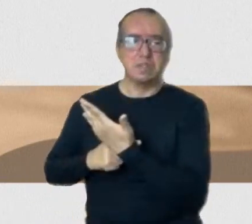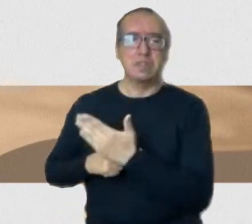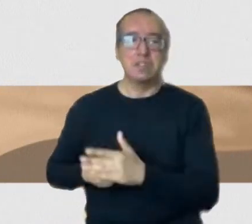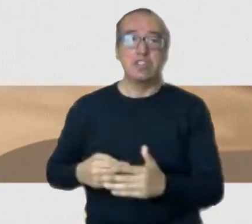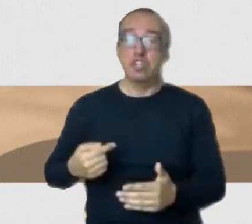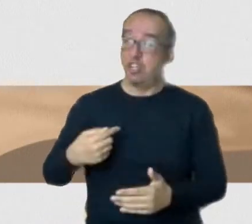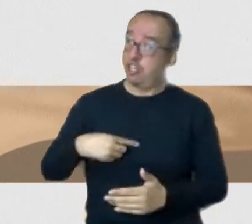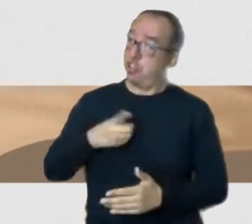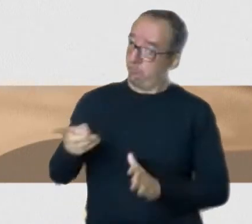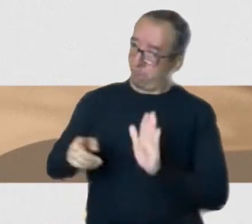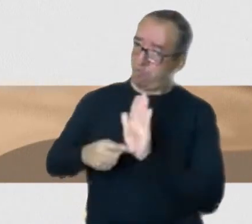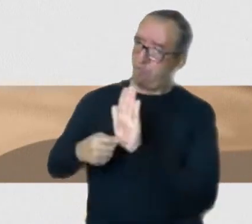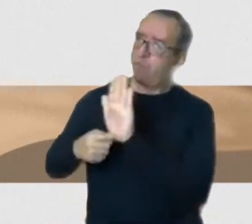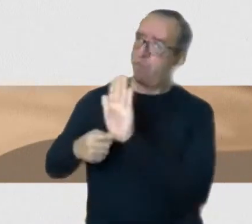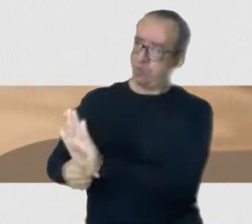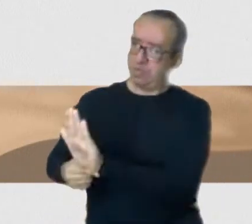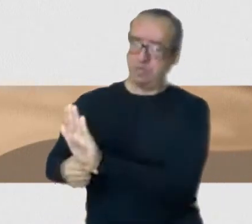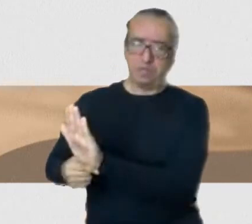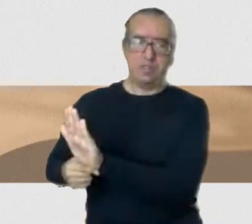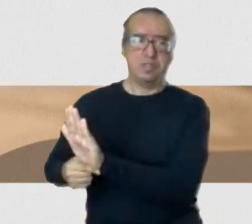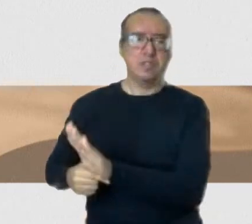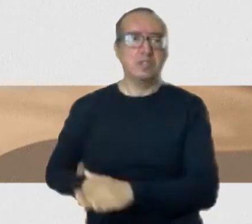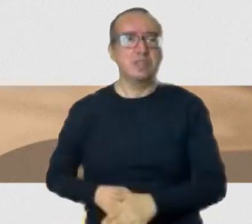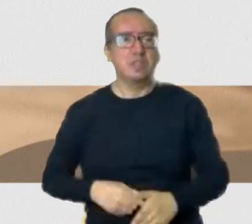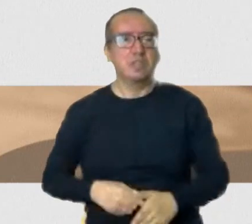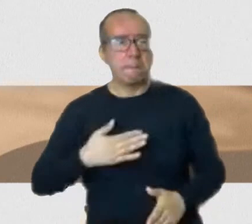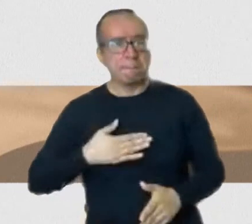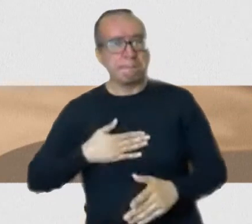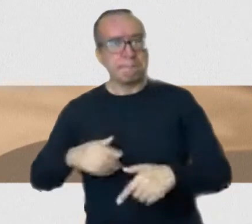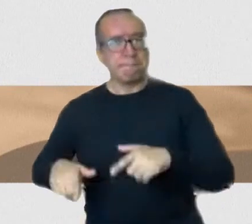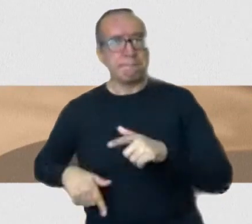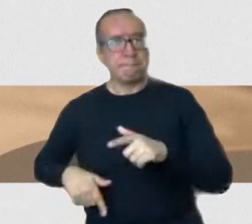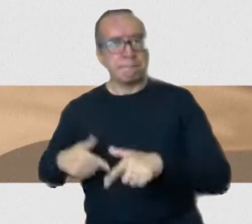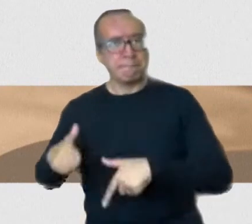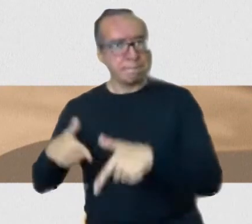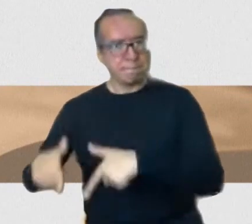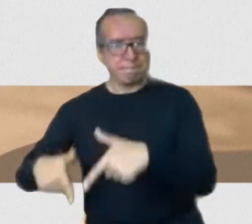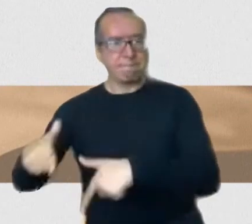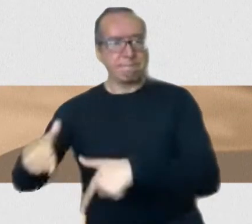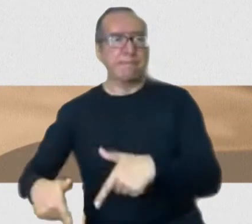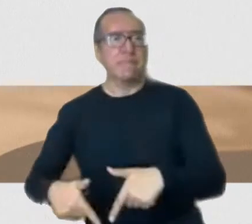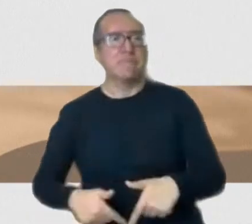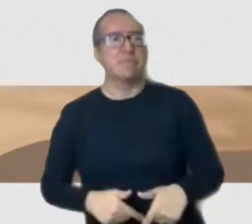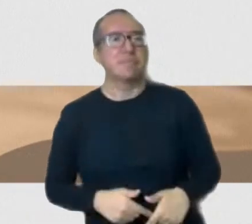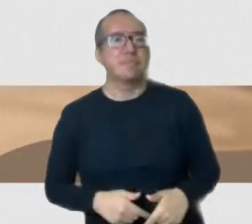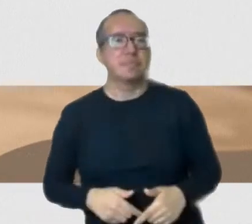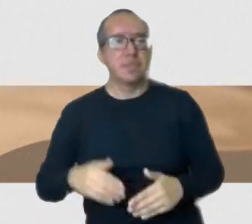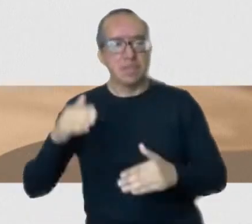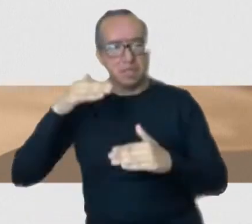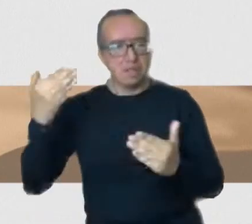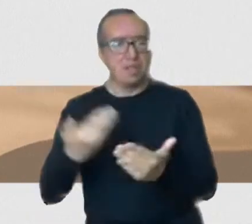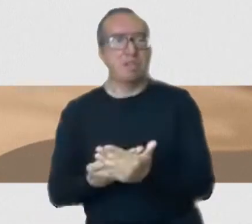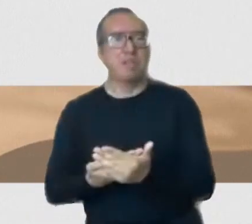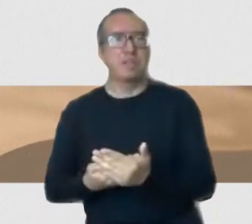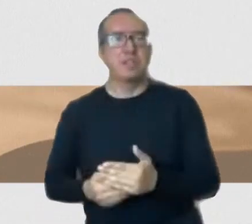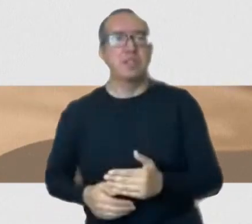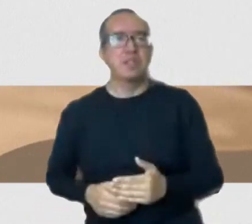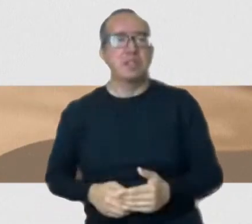obras. Tu crês que há só um Deus e faz bem, mas também até os demônios creem e